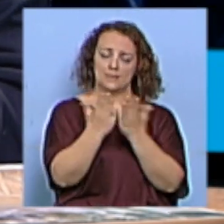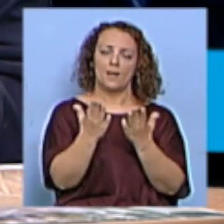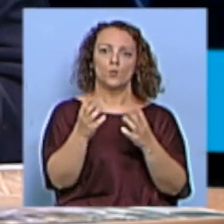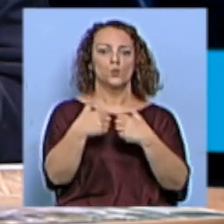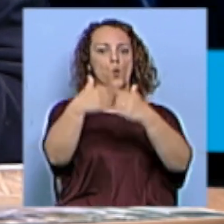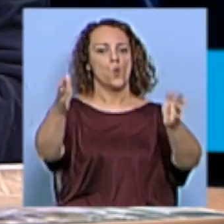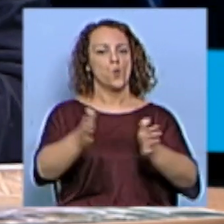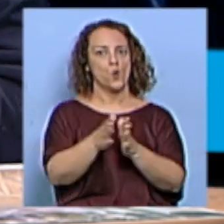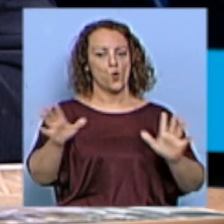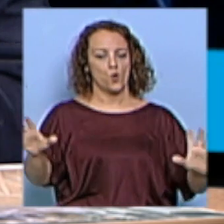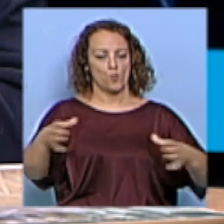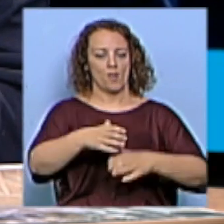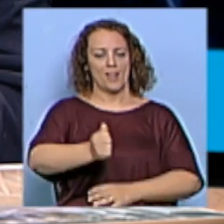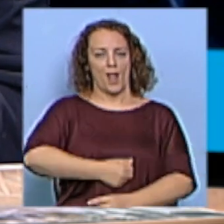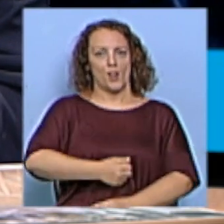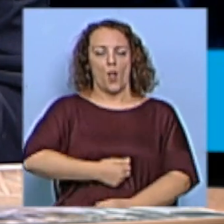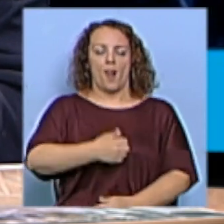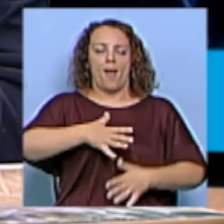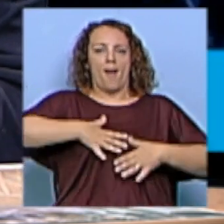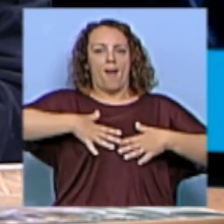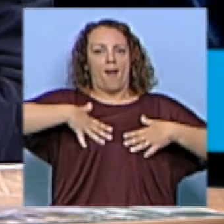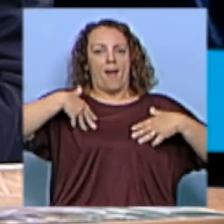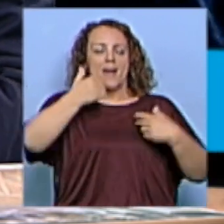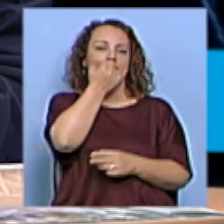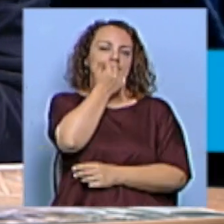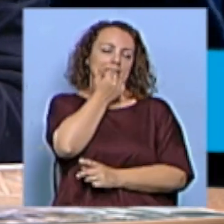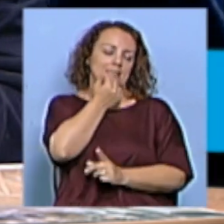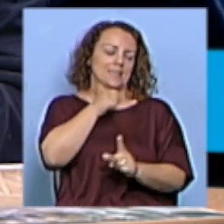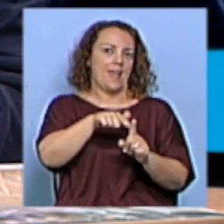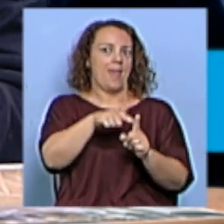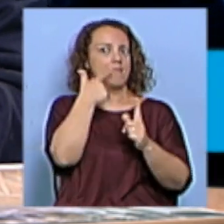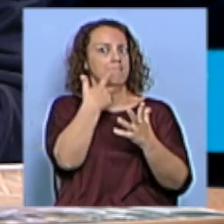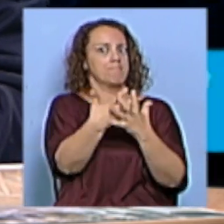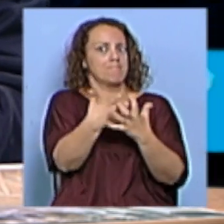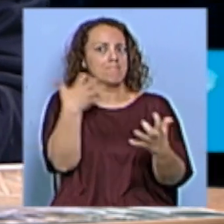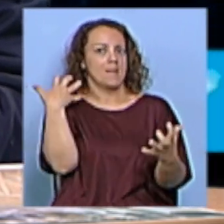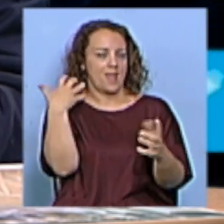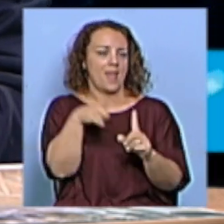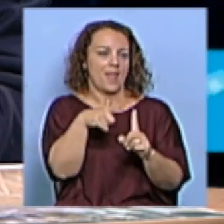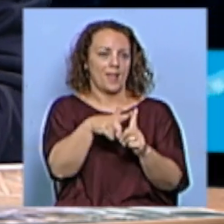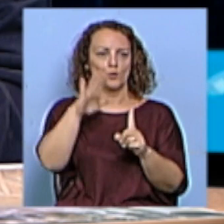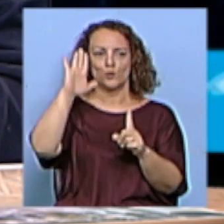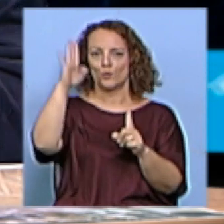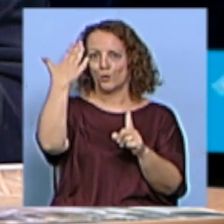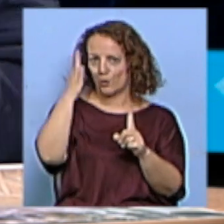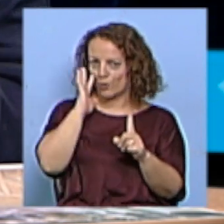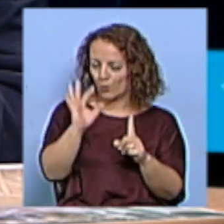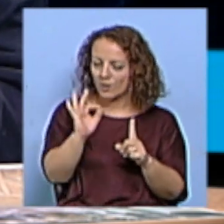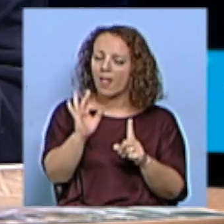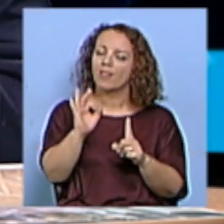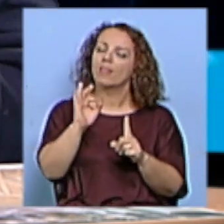católica regozija-se por esse facto. Portanto, esse é o grande momento e esse é o maior cuidado de todos. Tratar também da